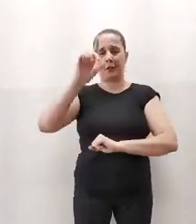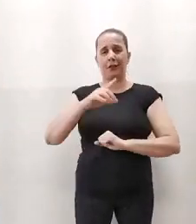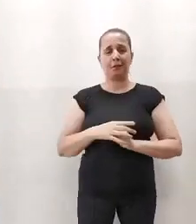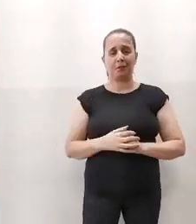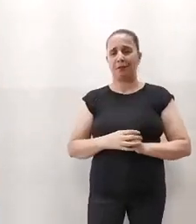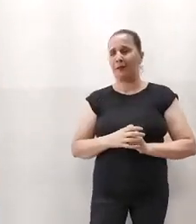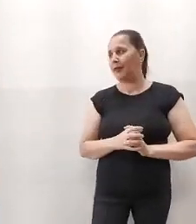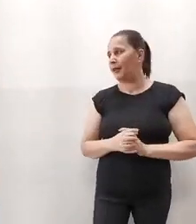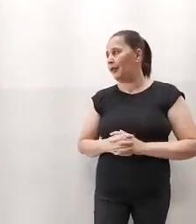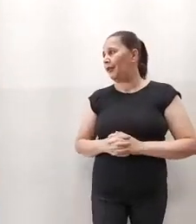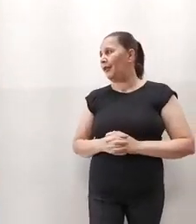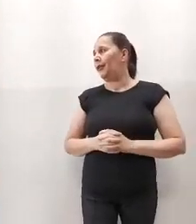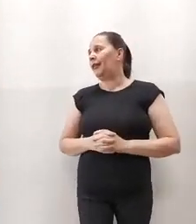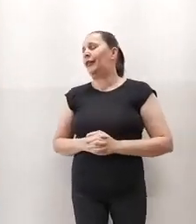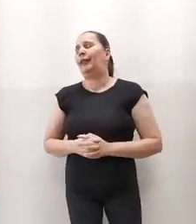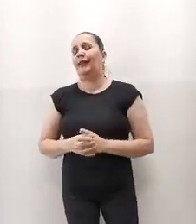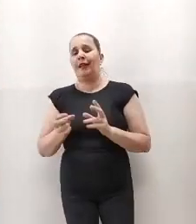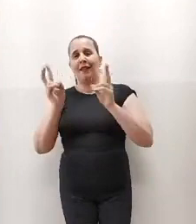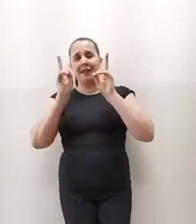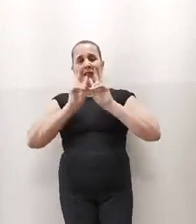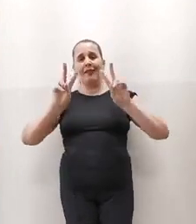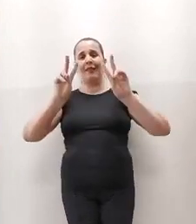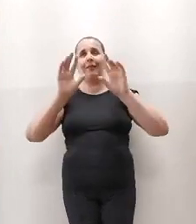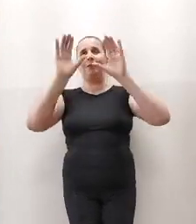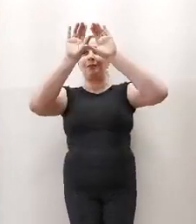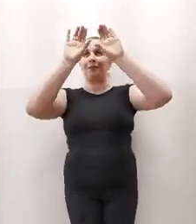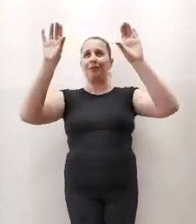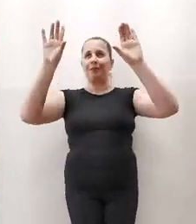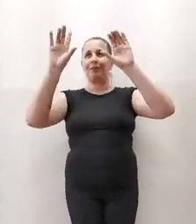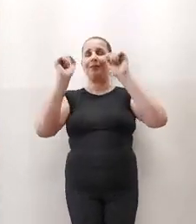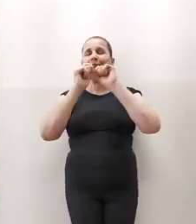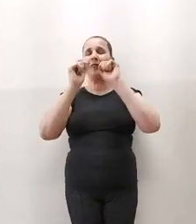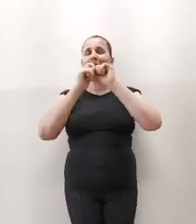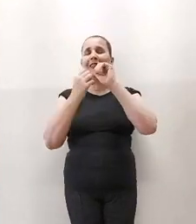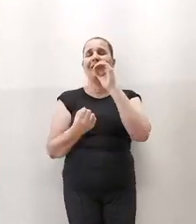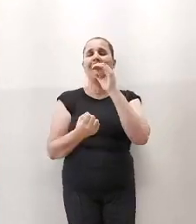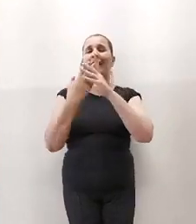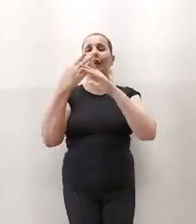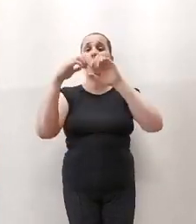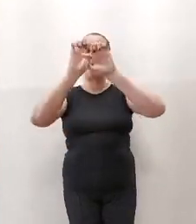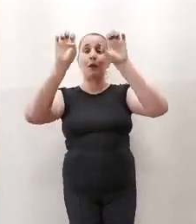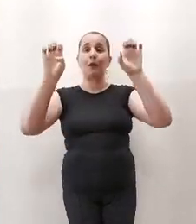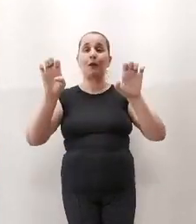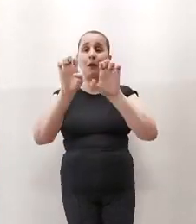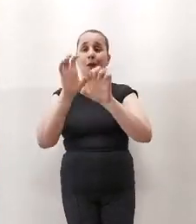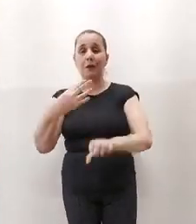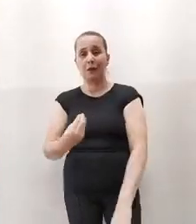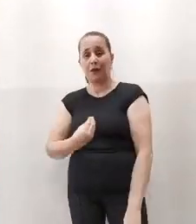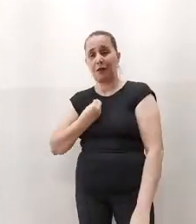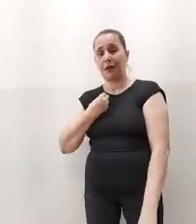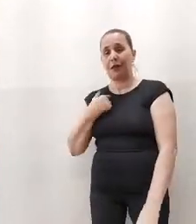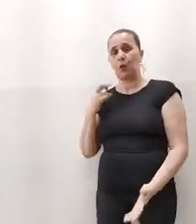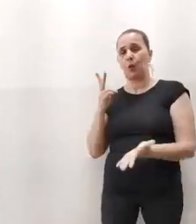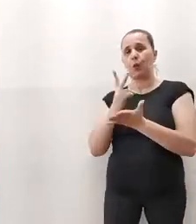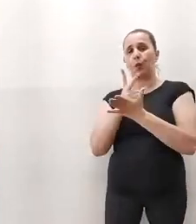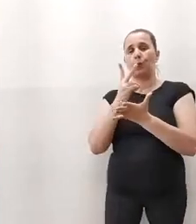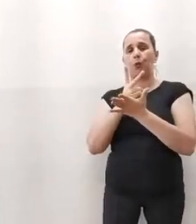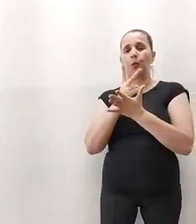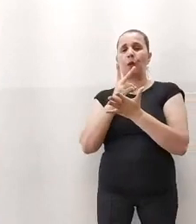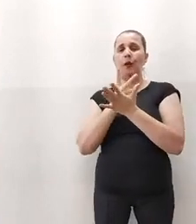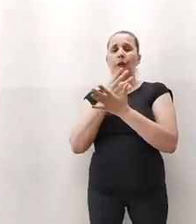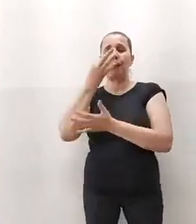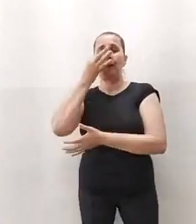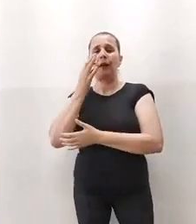Irmãos, a visão celestial me faz criar uma estrutura de vida aonde eu permaneço aos